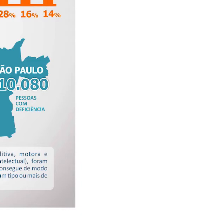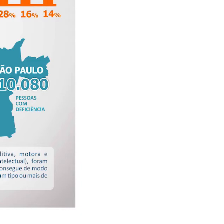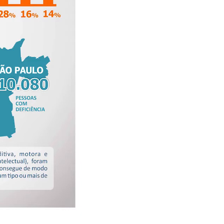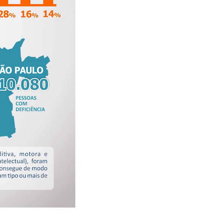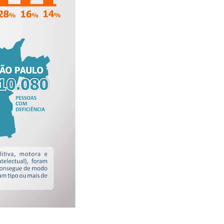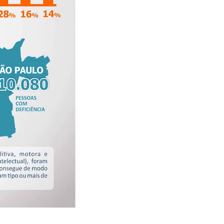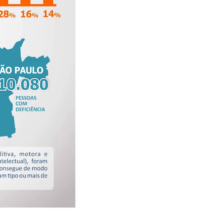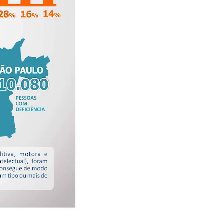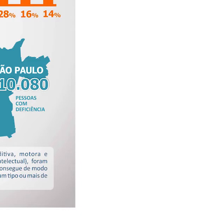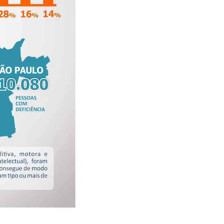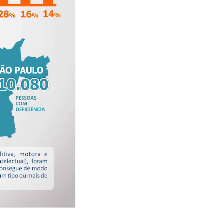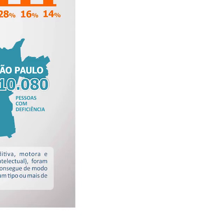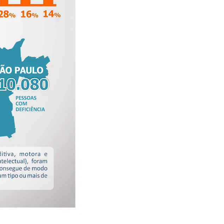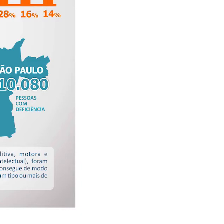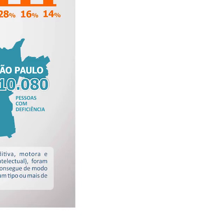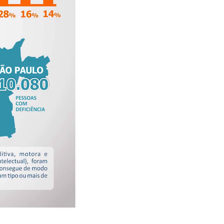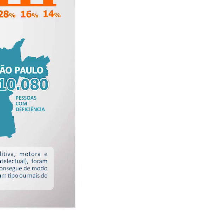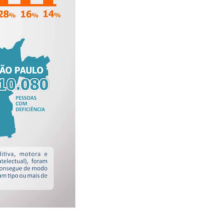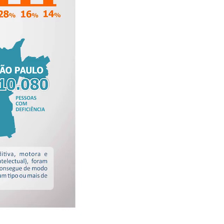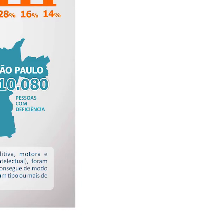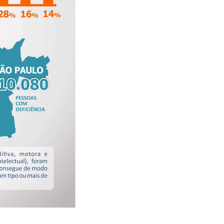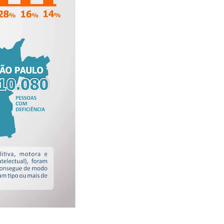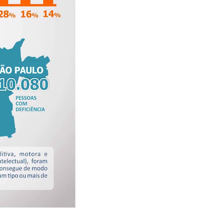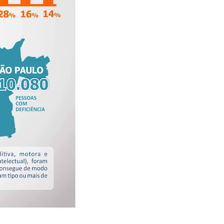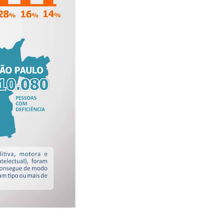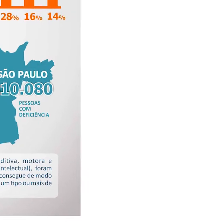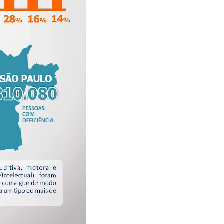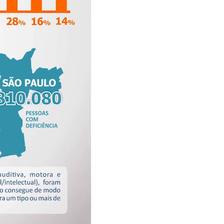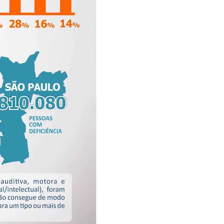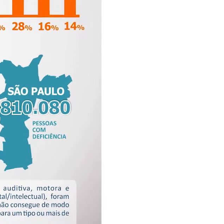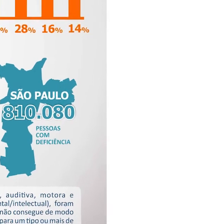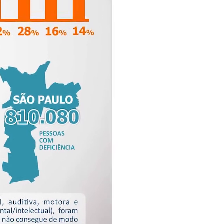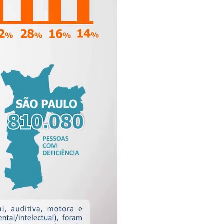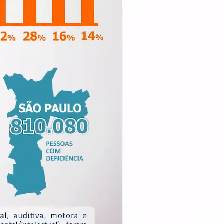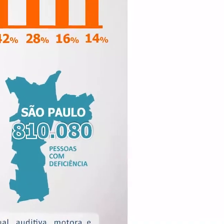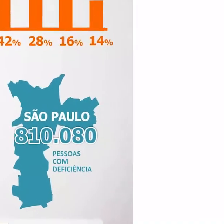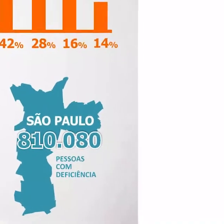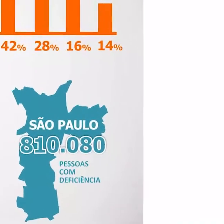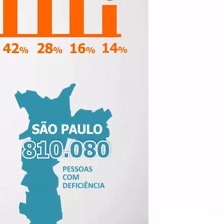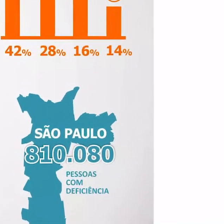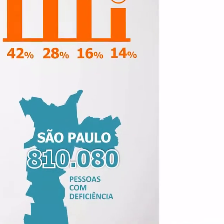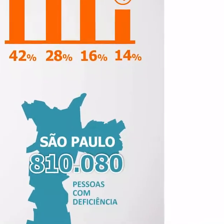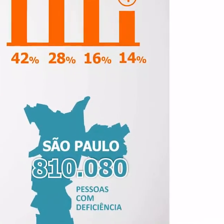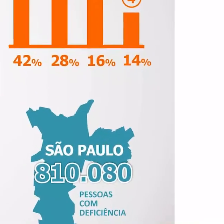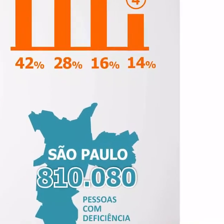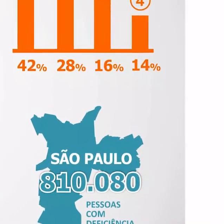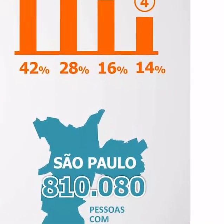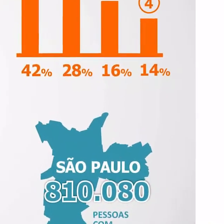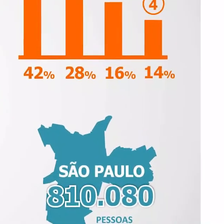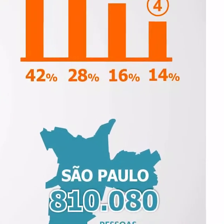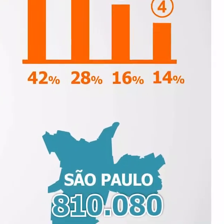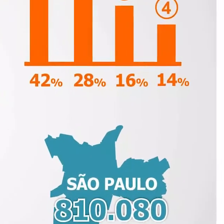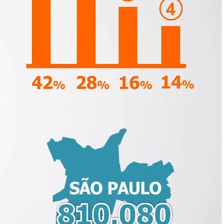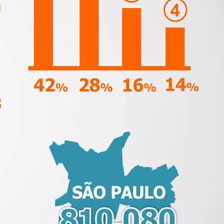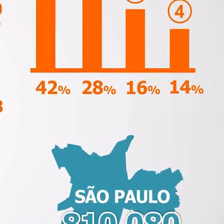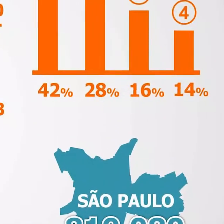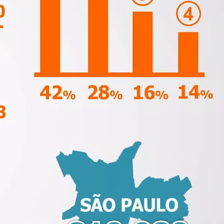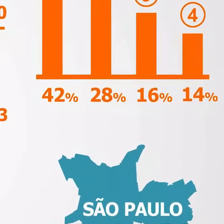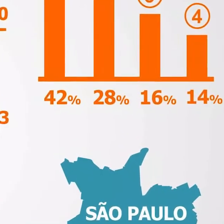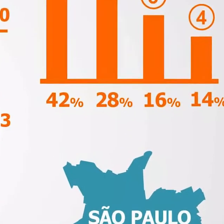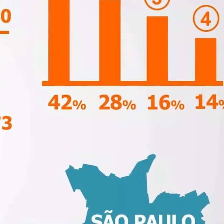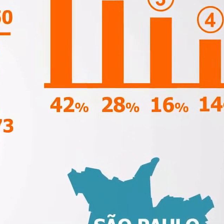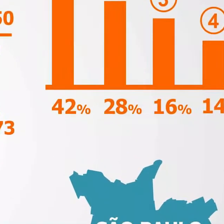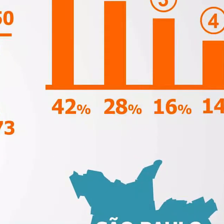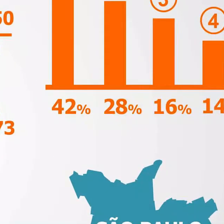nas populações do Brasil e da cidade de São Paulo. Na parte superior do infográfico está o mapa do Brasil, onde